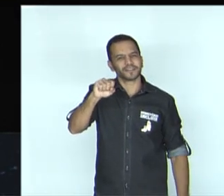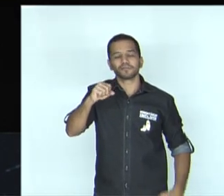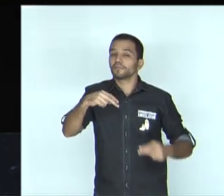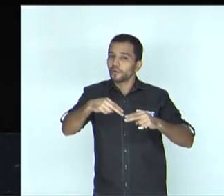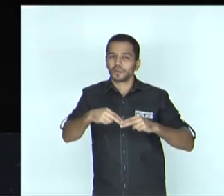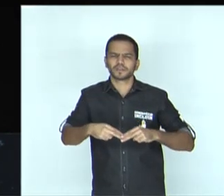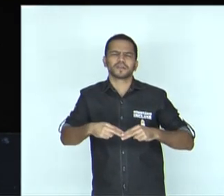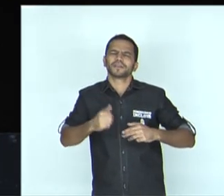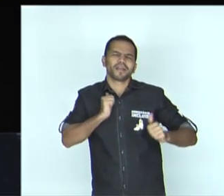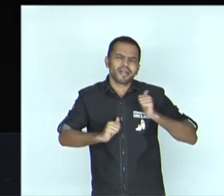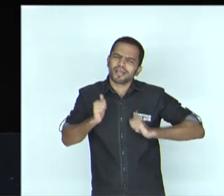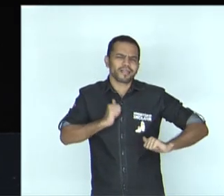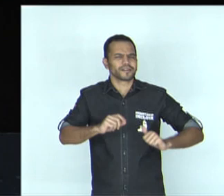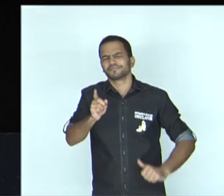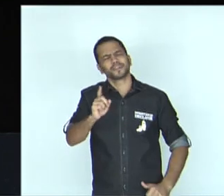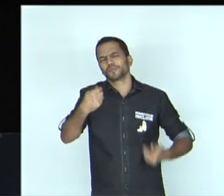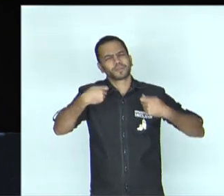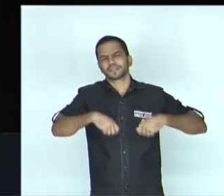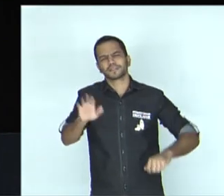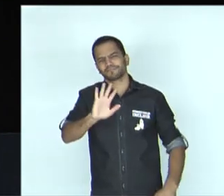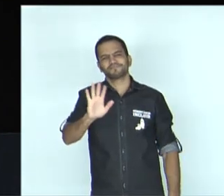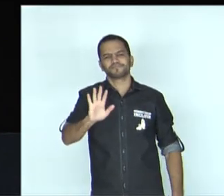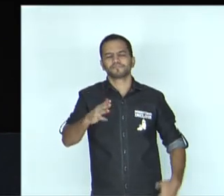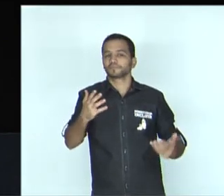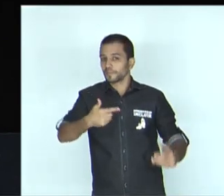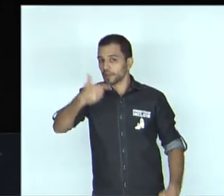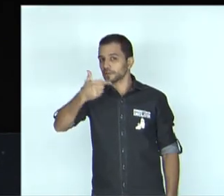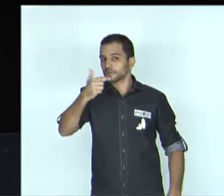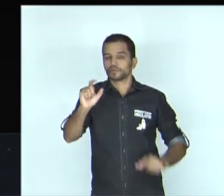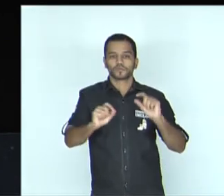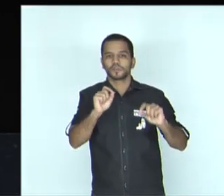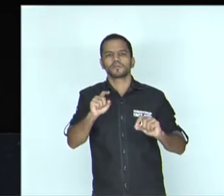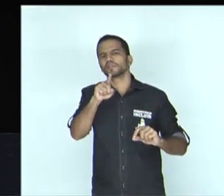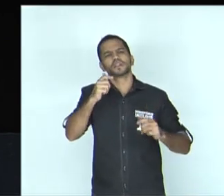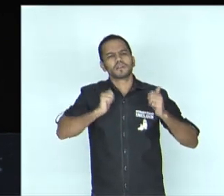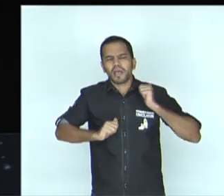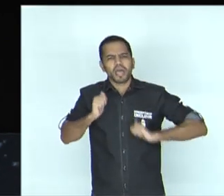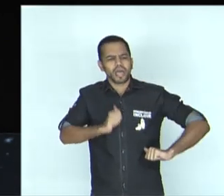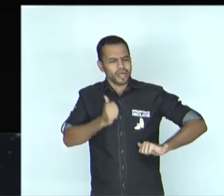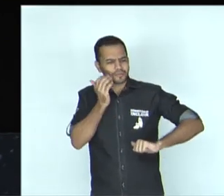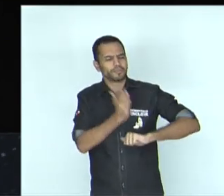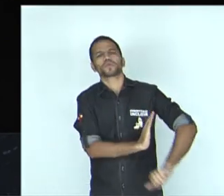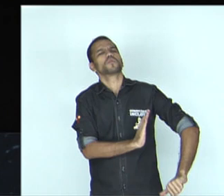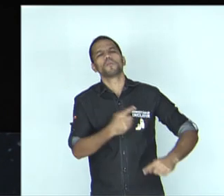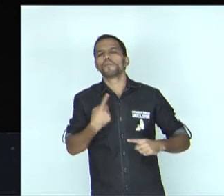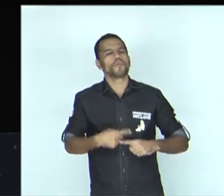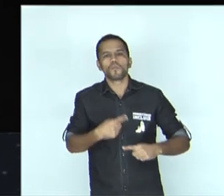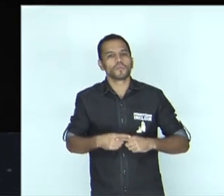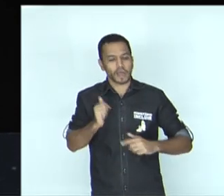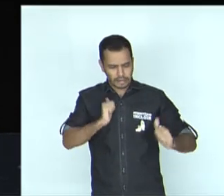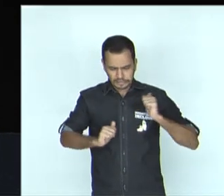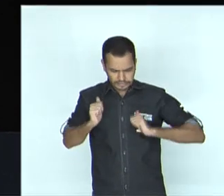lugar, por que que você tem que vencer a ansiedade? Porque sua ansiedade